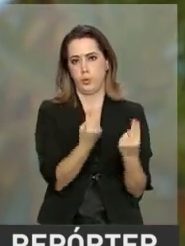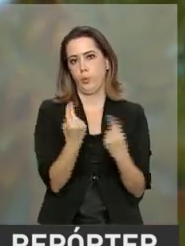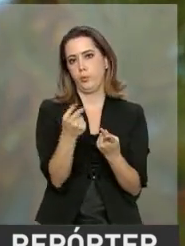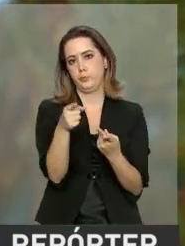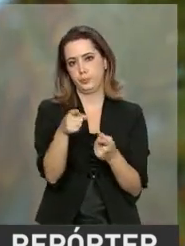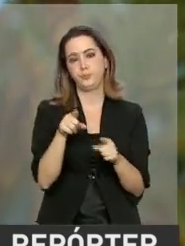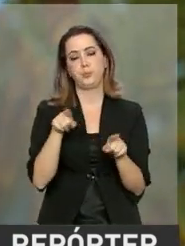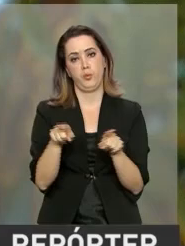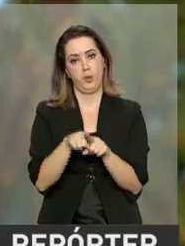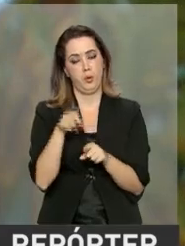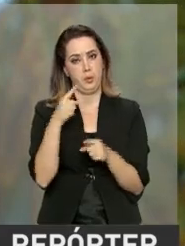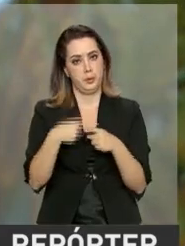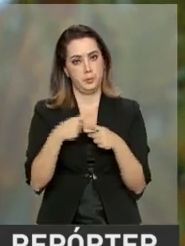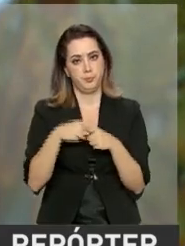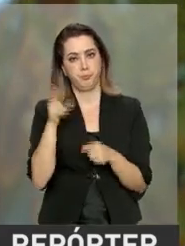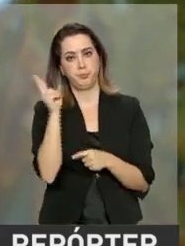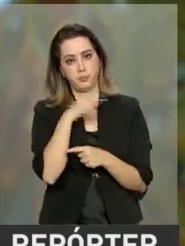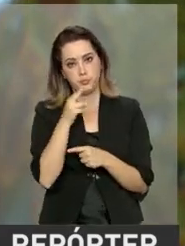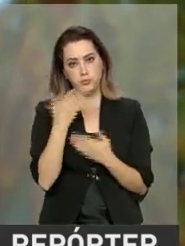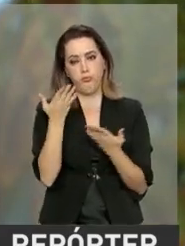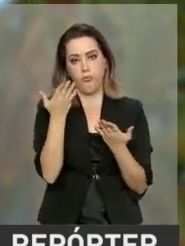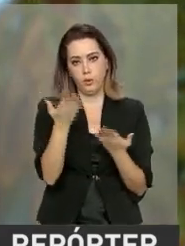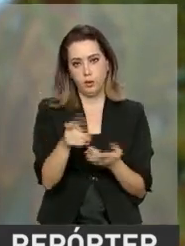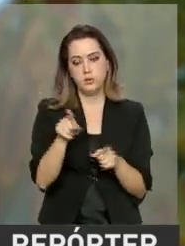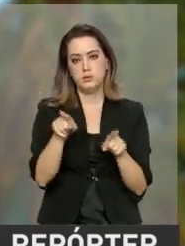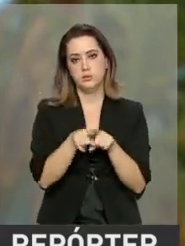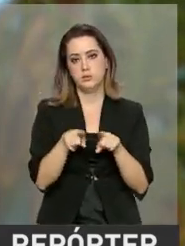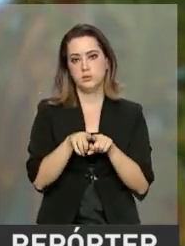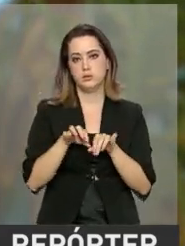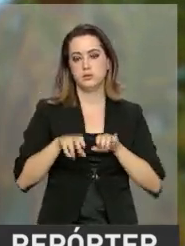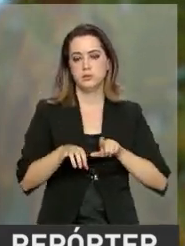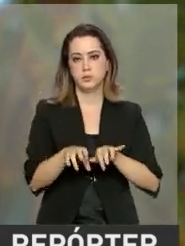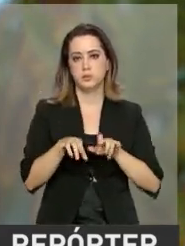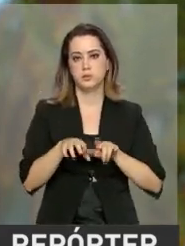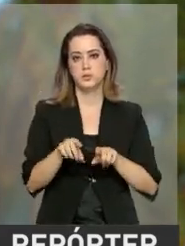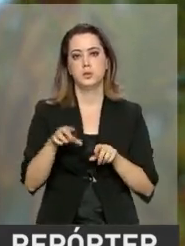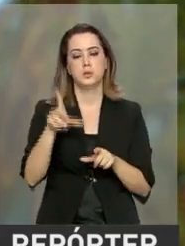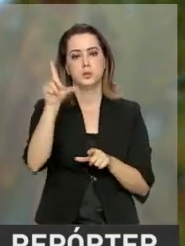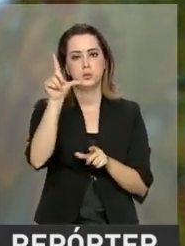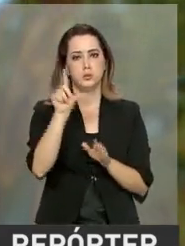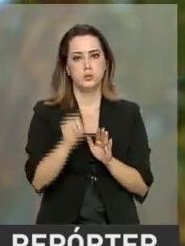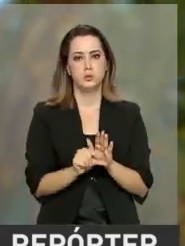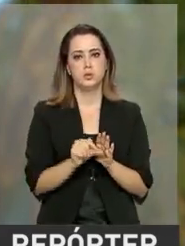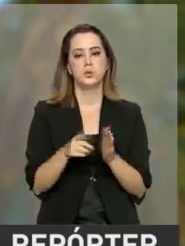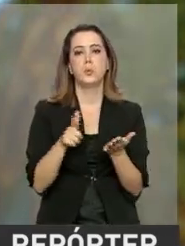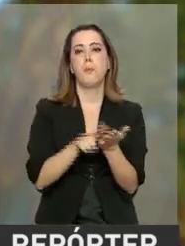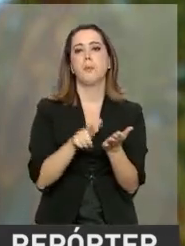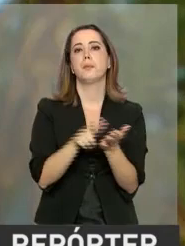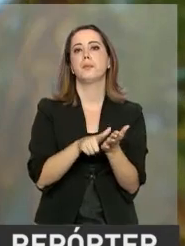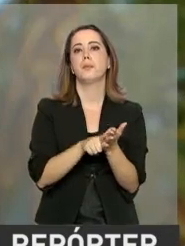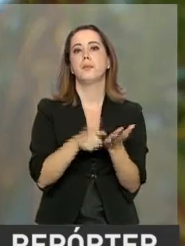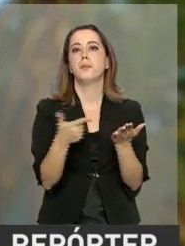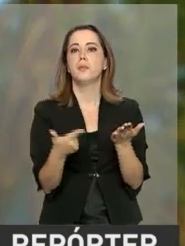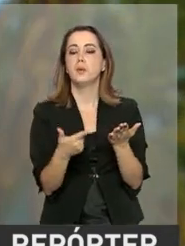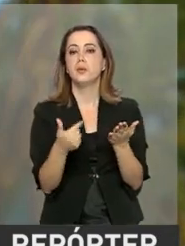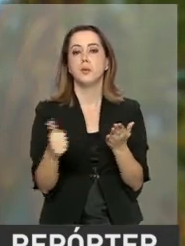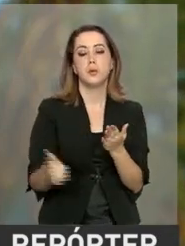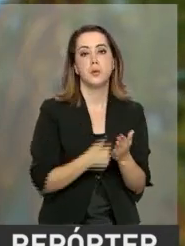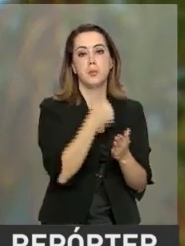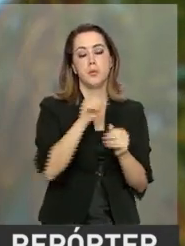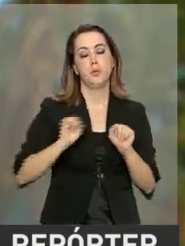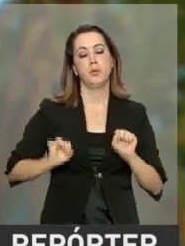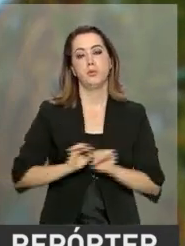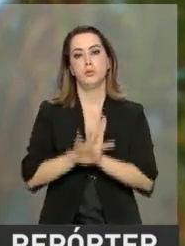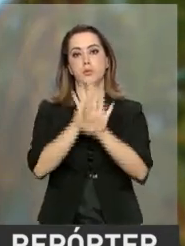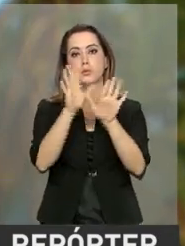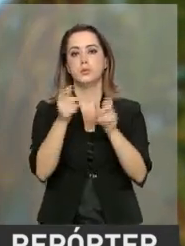agilizar a tramitação dos processos o sistema eletrônico de informações reduz o uso do Papel aumenta a transparência